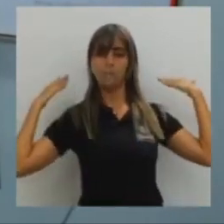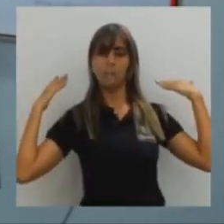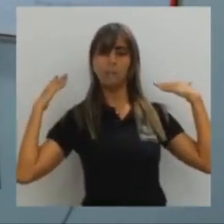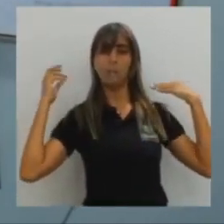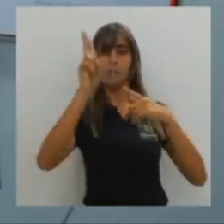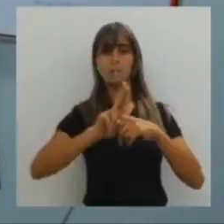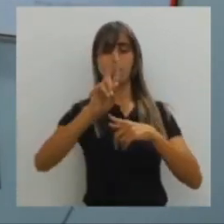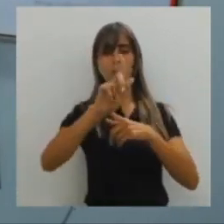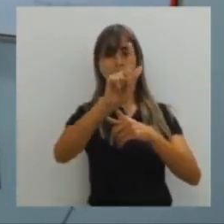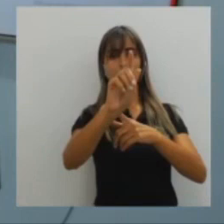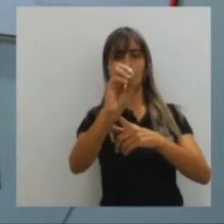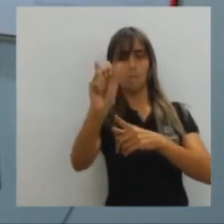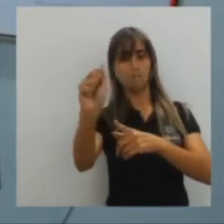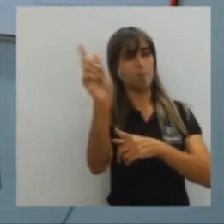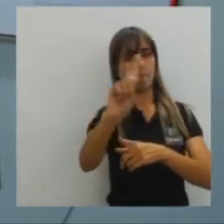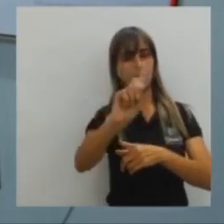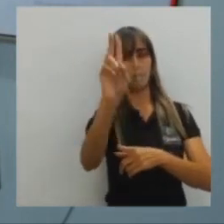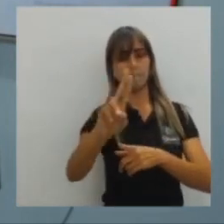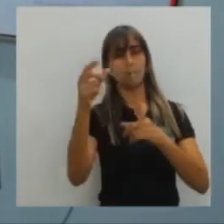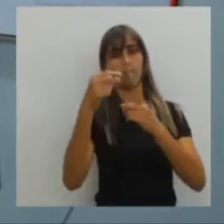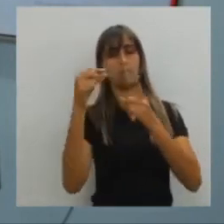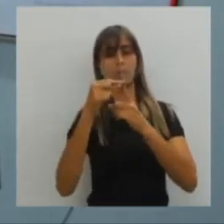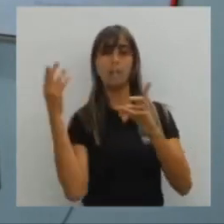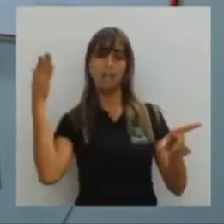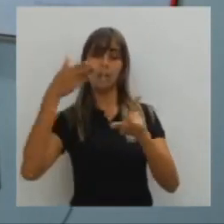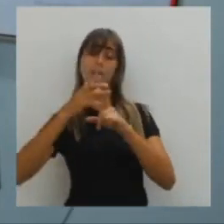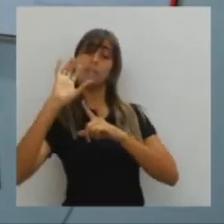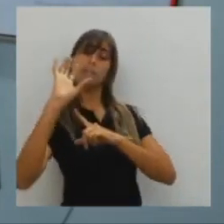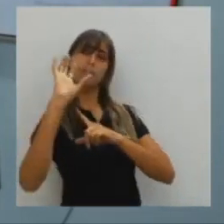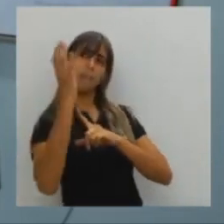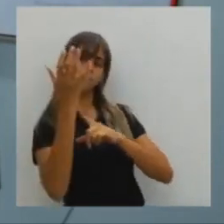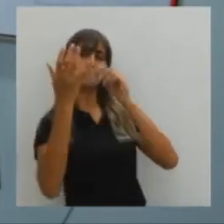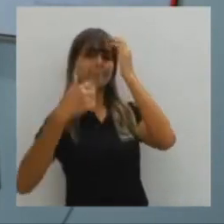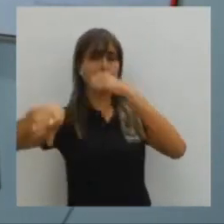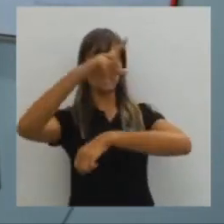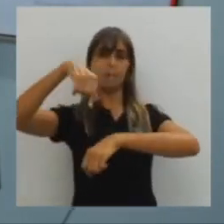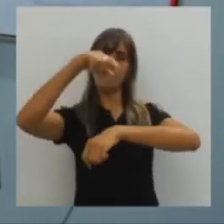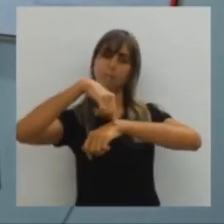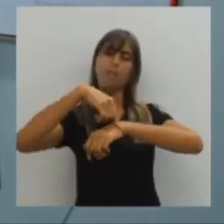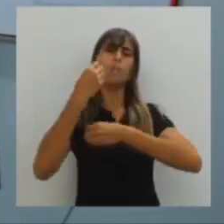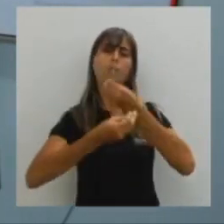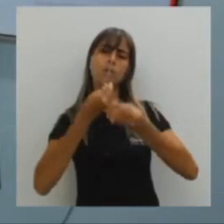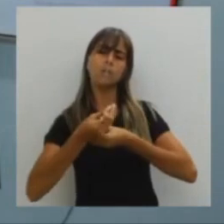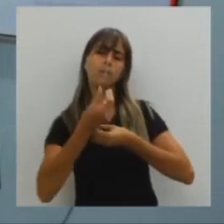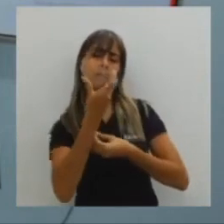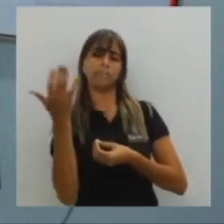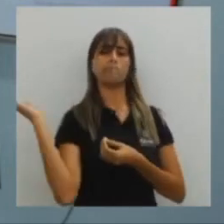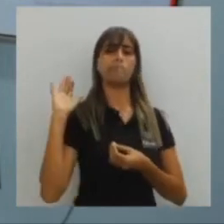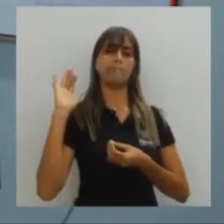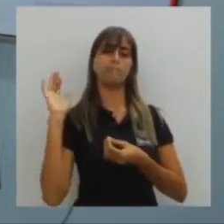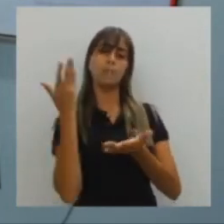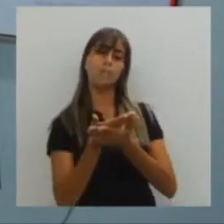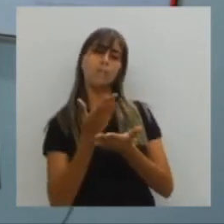não utilizaria a palavra ago, porque esse ago ele determina, ele indica tempo, tá certo? Então, como assim atrás, Rafael, referente a tempo? Eu